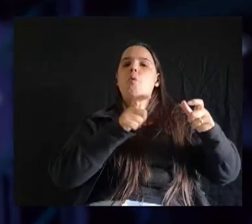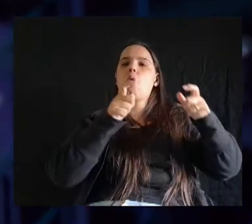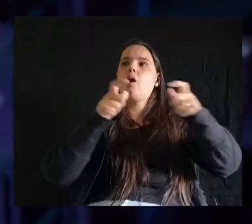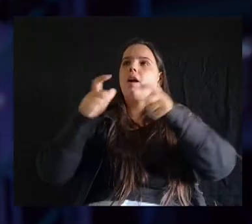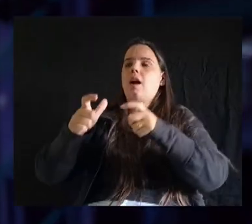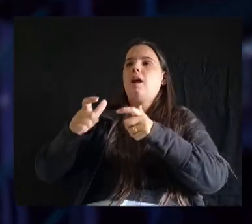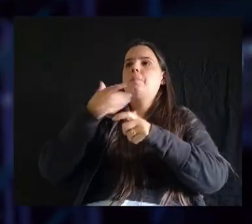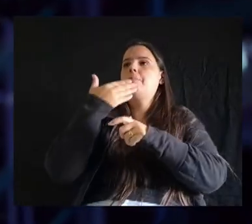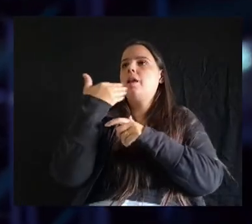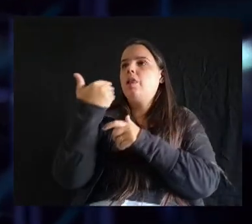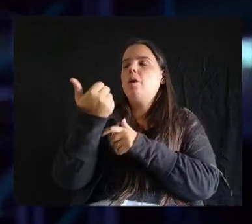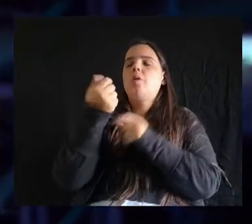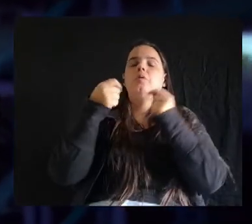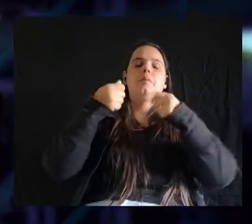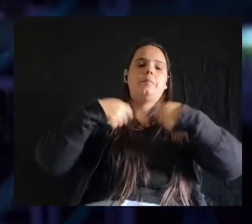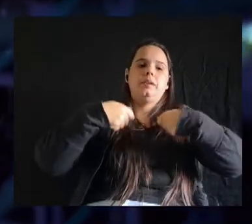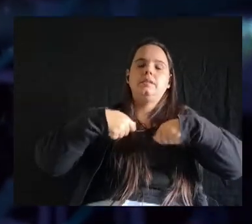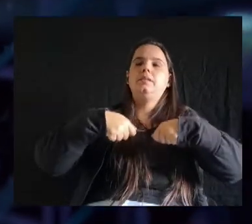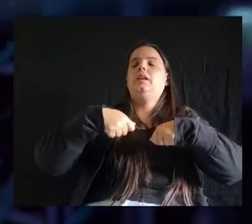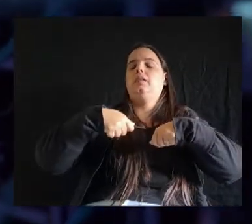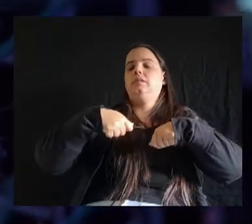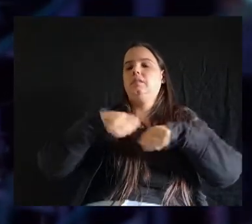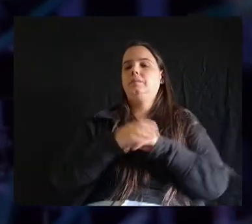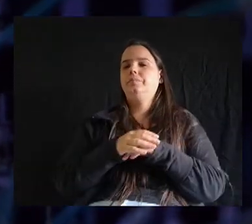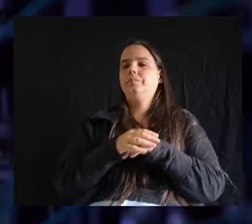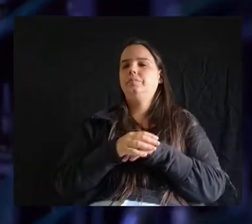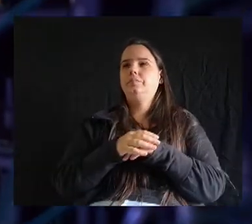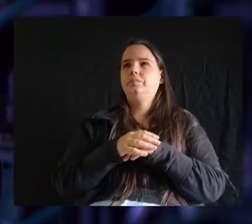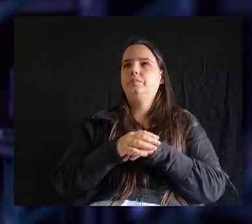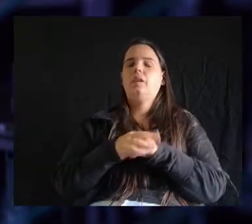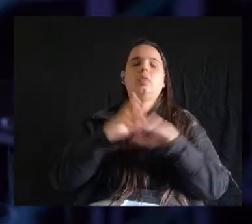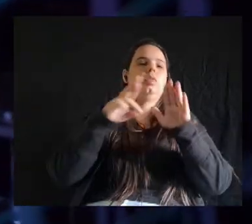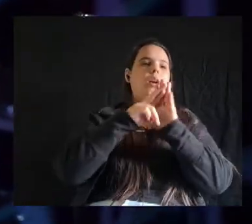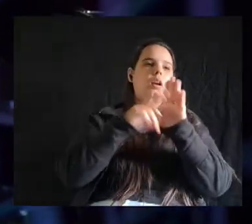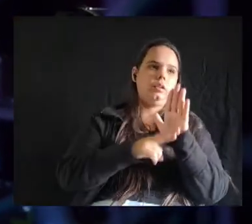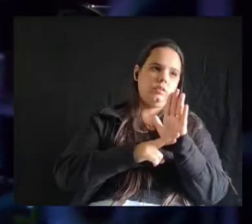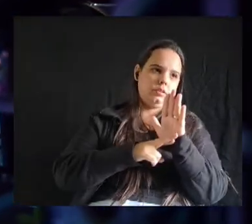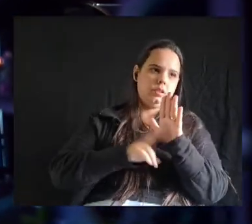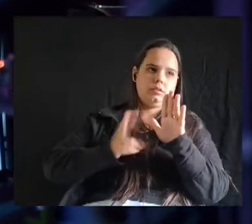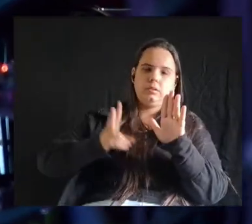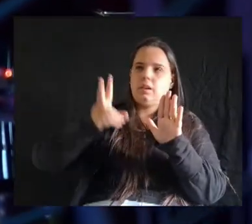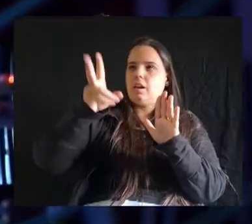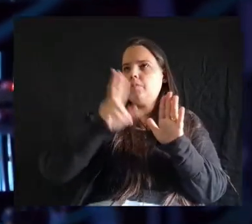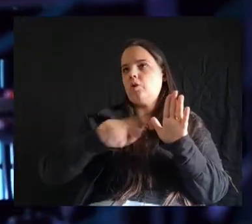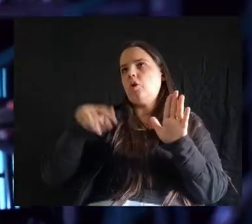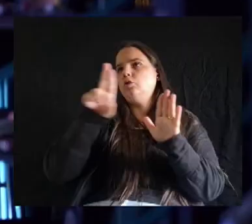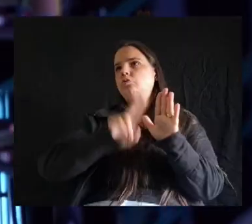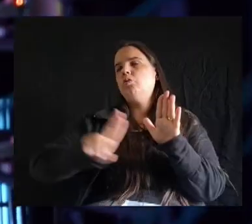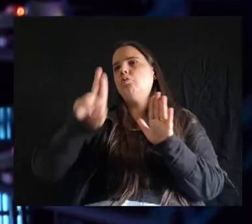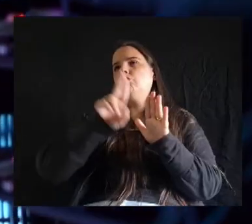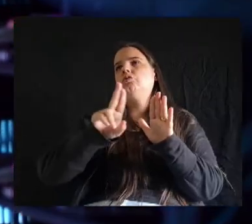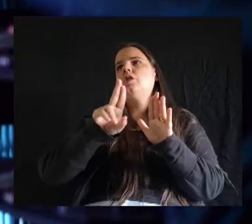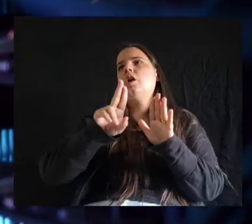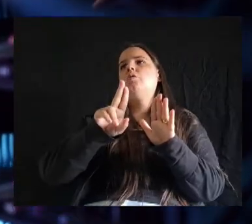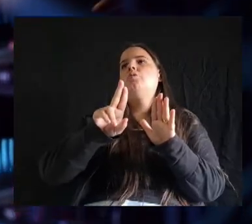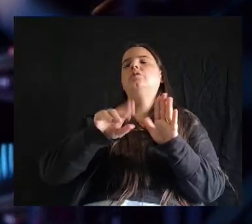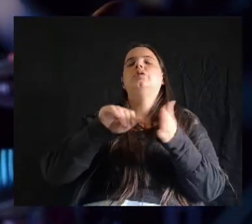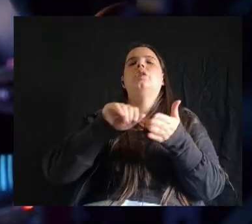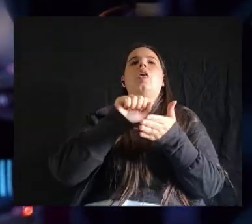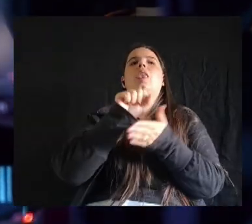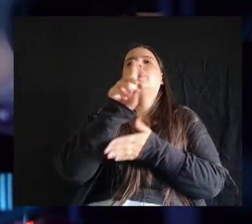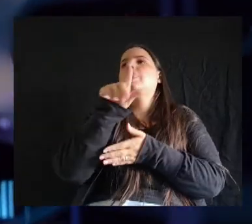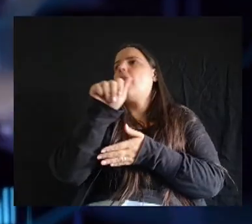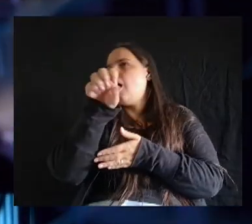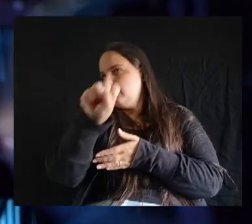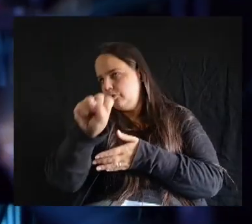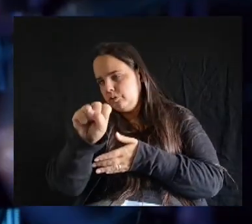flutuação da demanda, né? Então, nem sempre a gente está consumindo todos os dados toda a capacidade do data center,